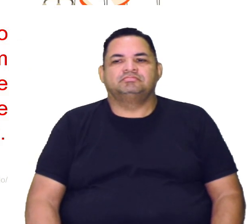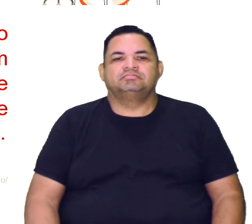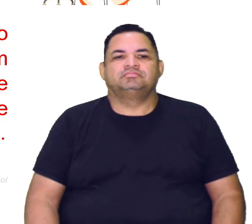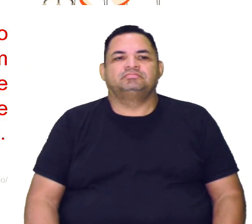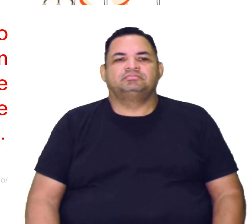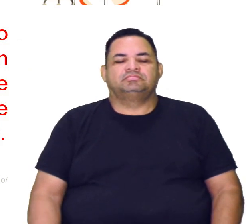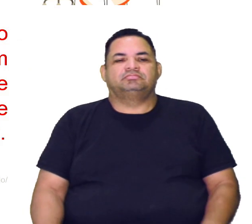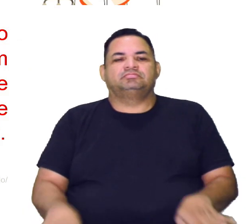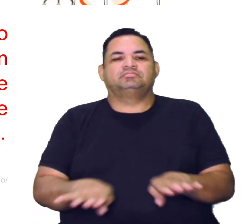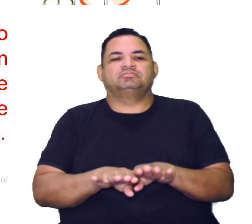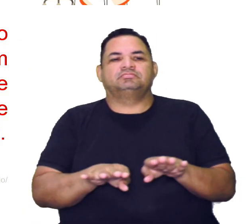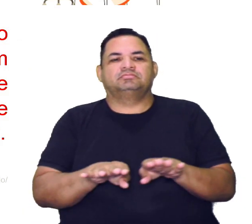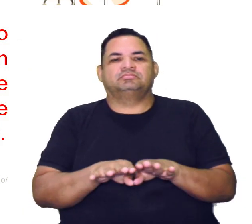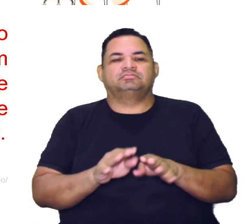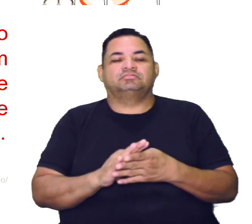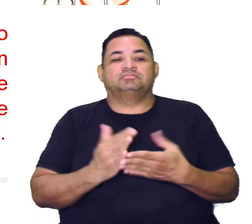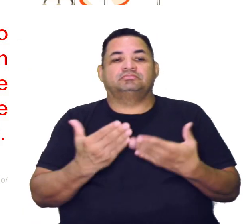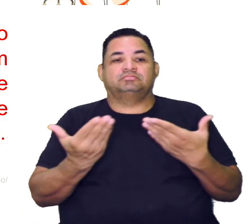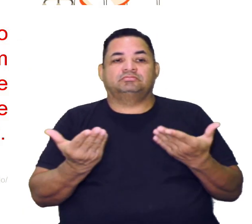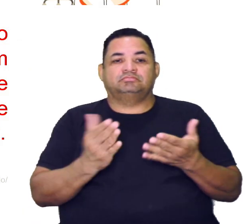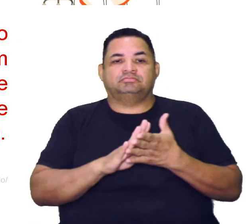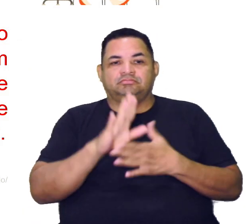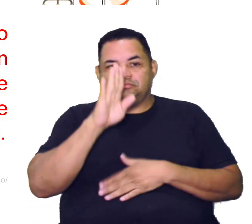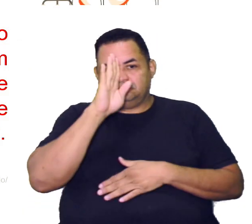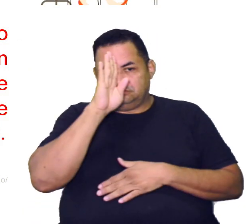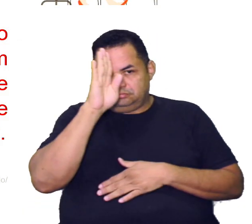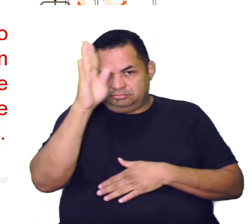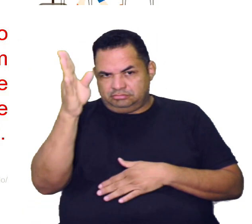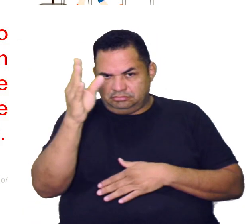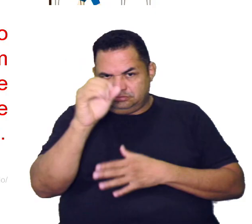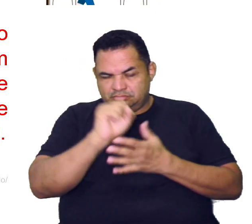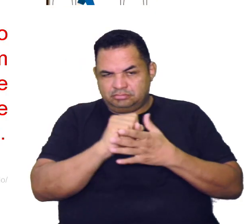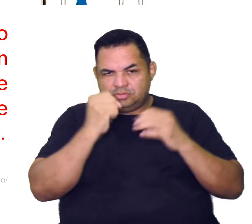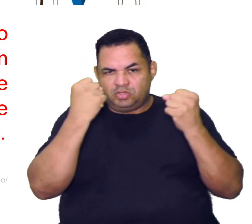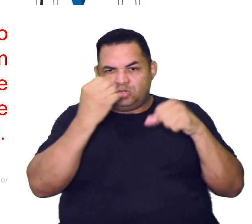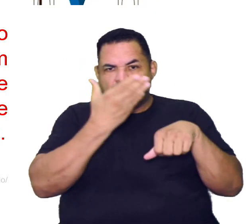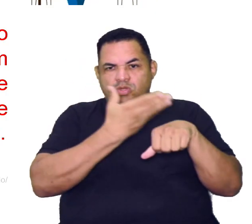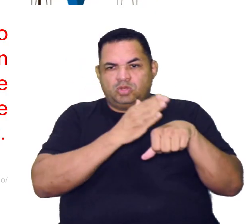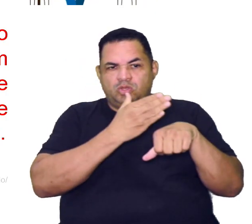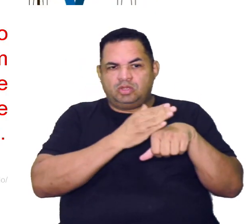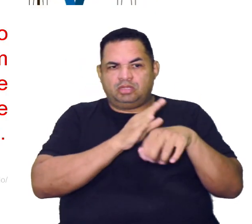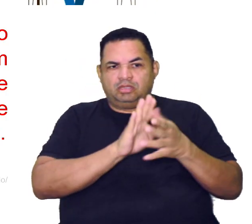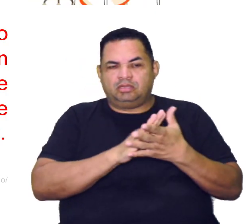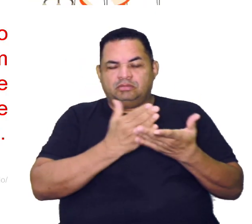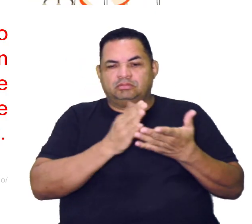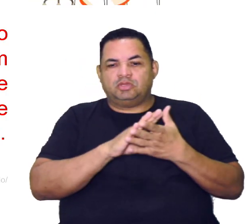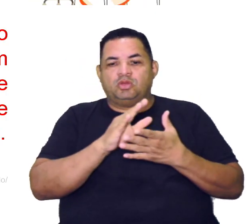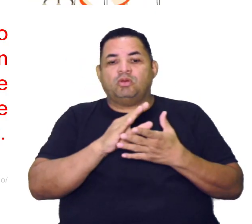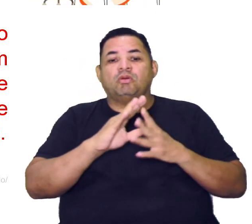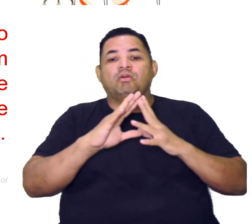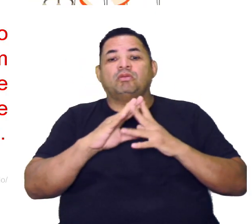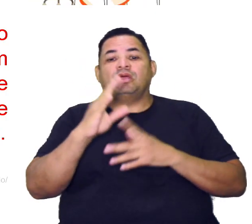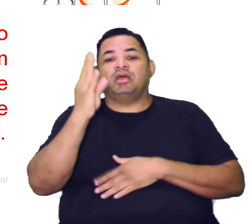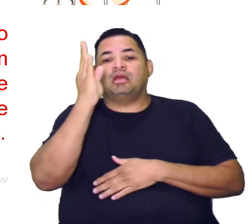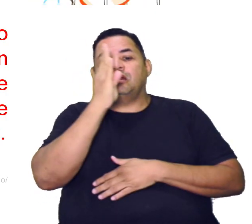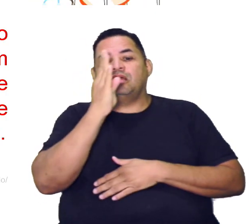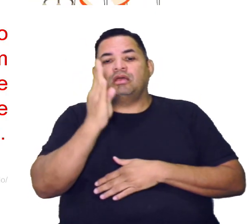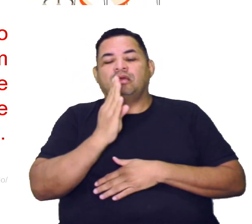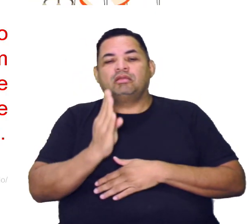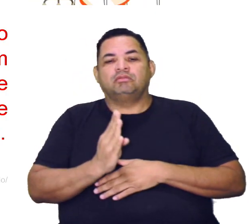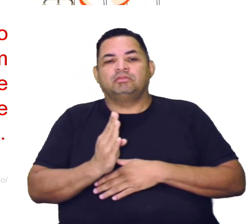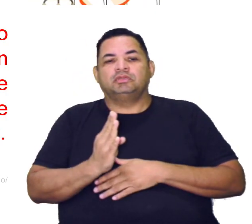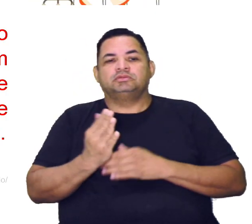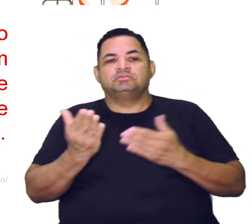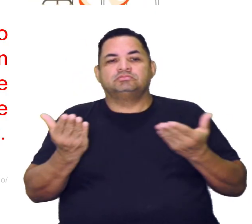ponto importante trazer aqui é que a principal atividade física praticada por parte dos brasileiros, né, que foi